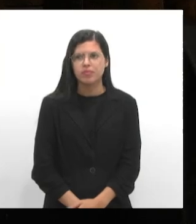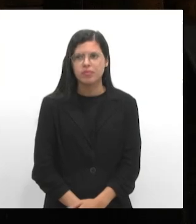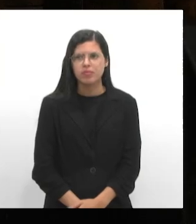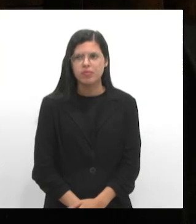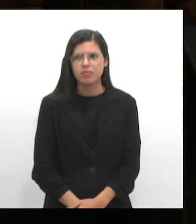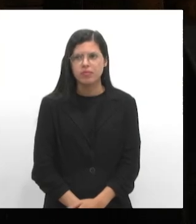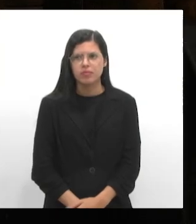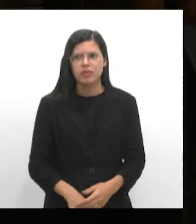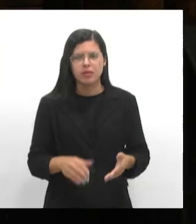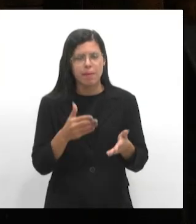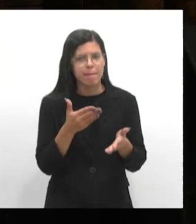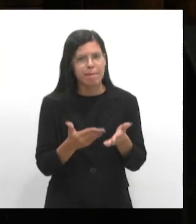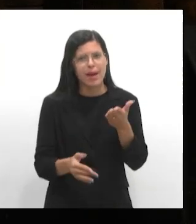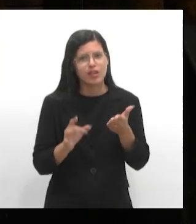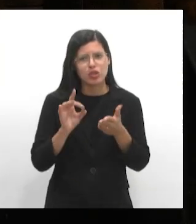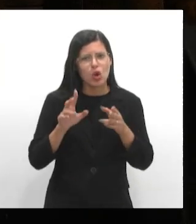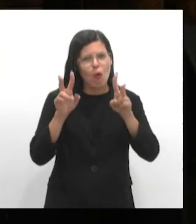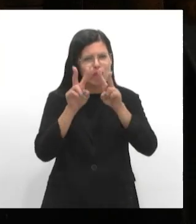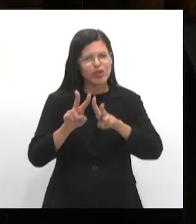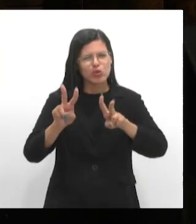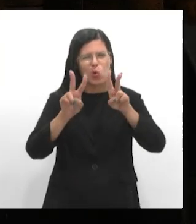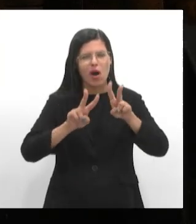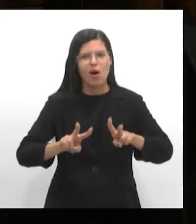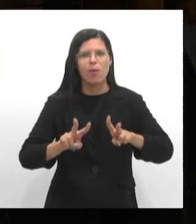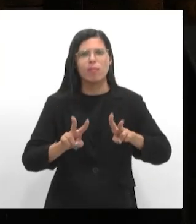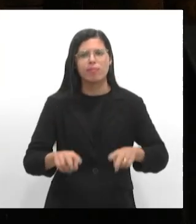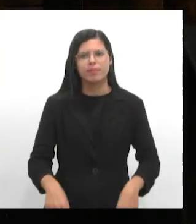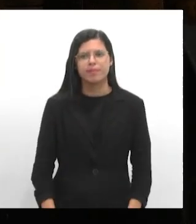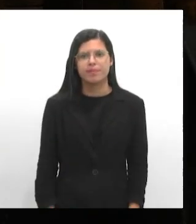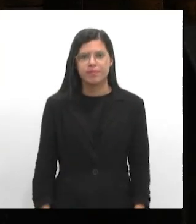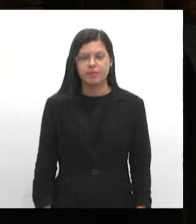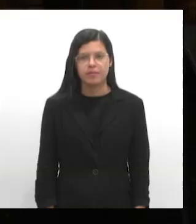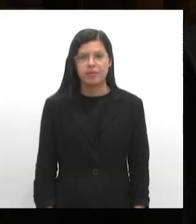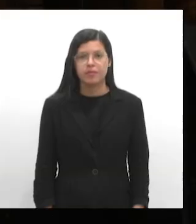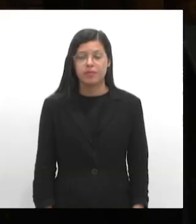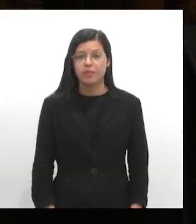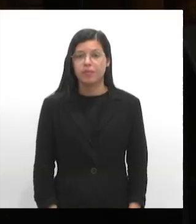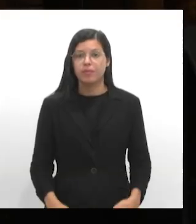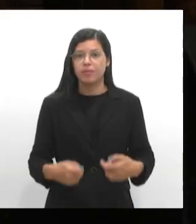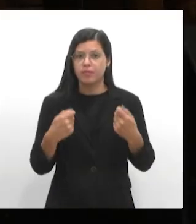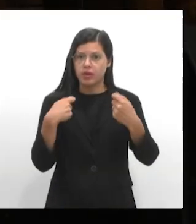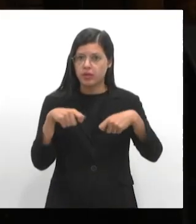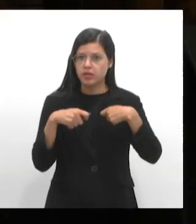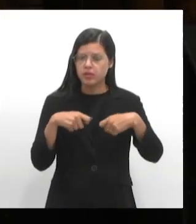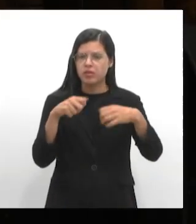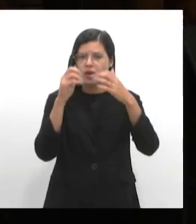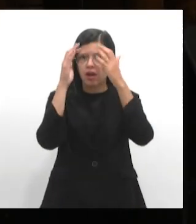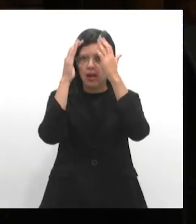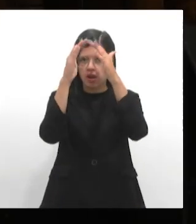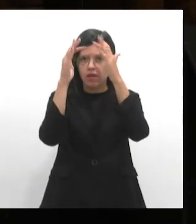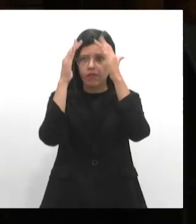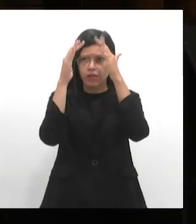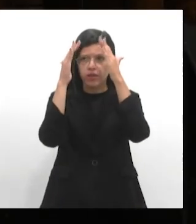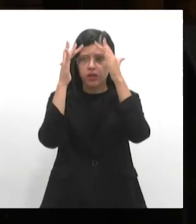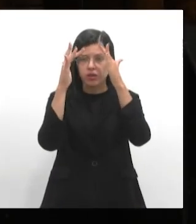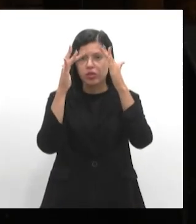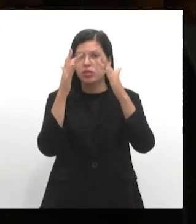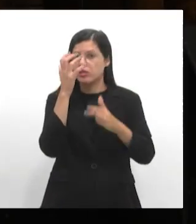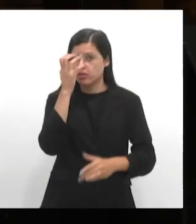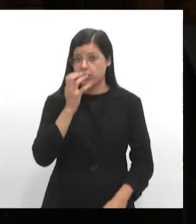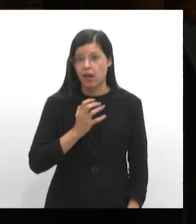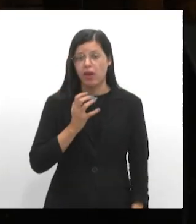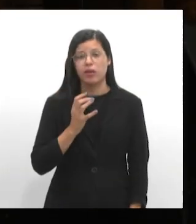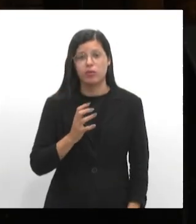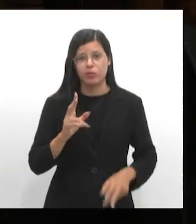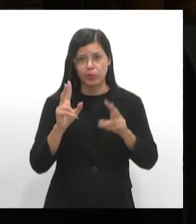só o visual, né? Então é necessário a gente refletir seriamente sobre essas